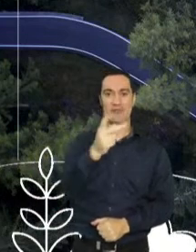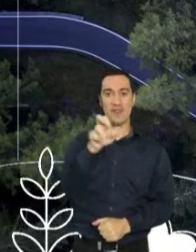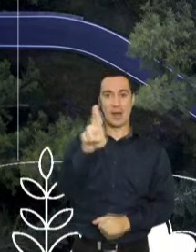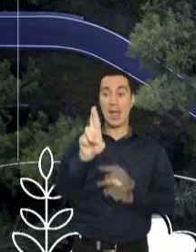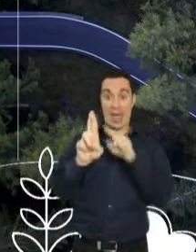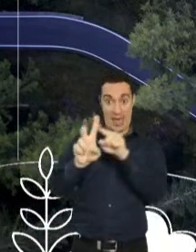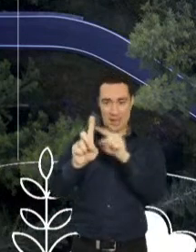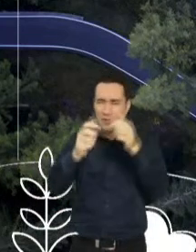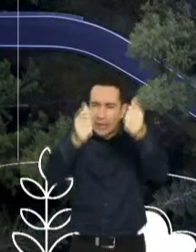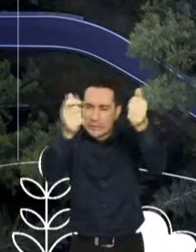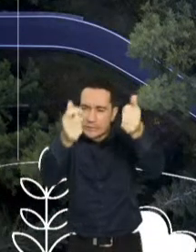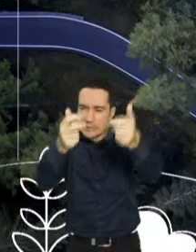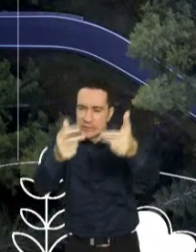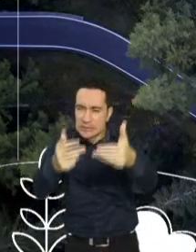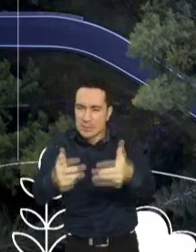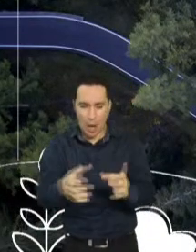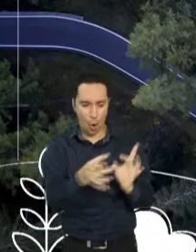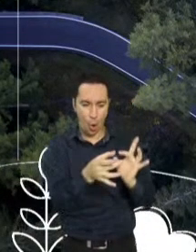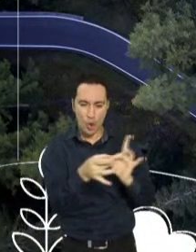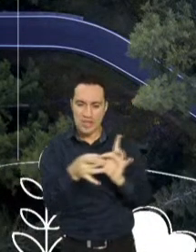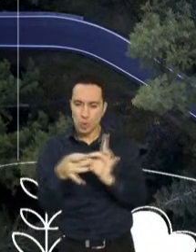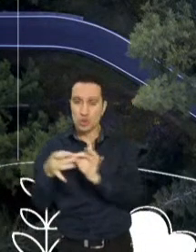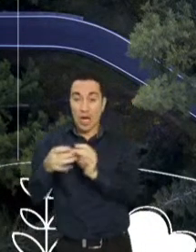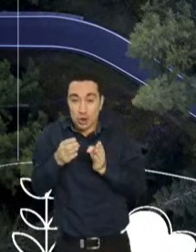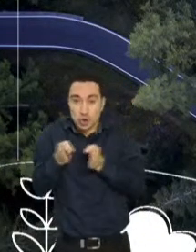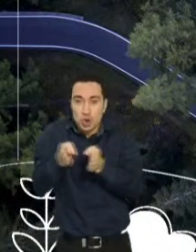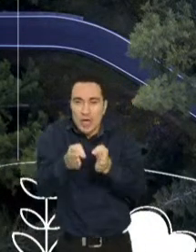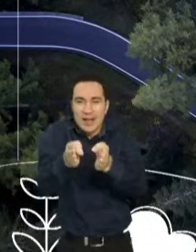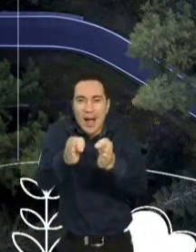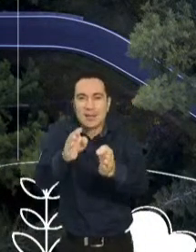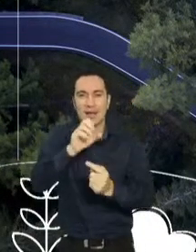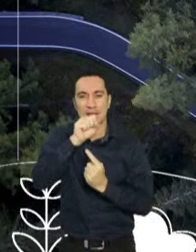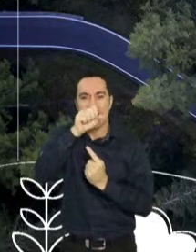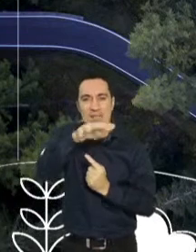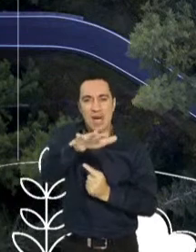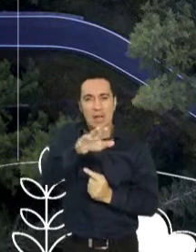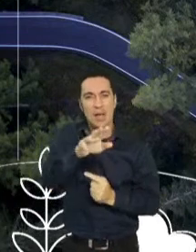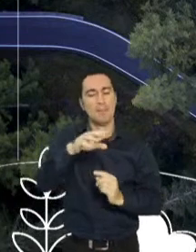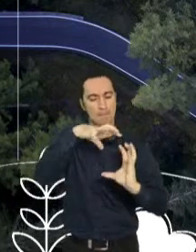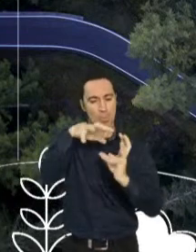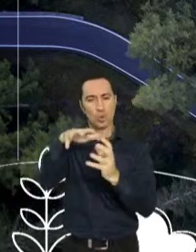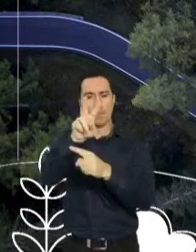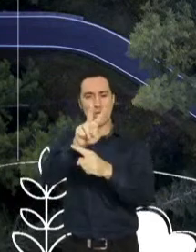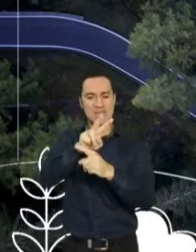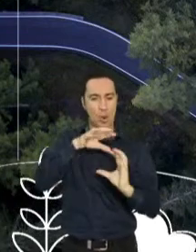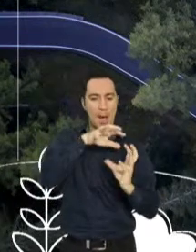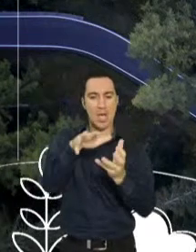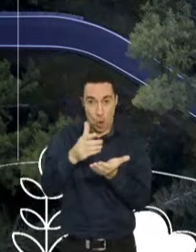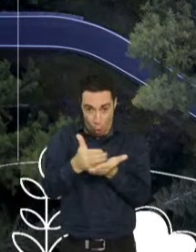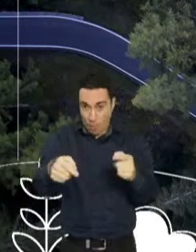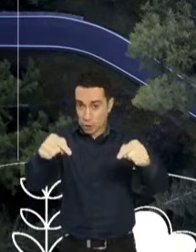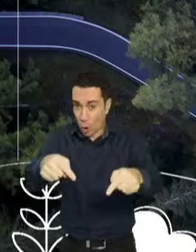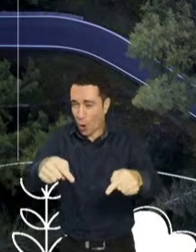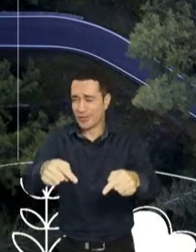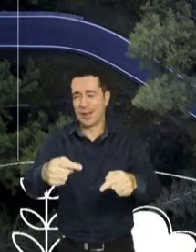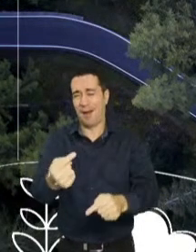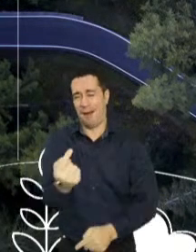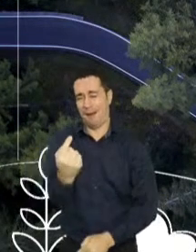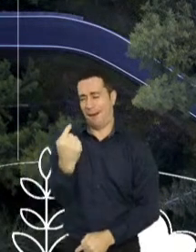contextualizar para nós a jornada da Scania pela sustentabilidade, que não começou hoje,